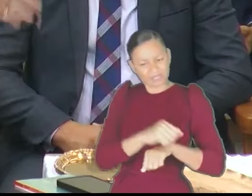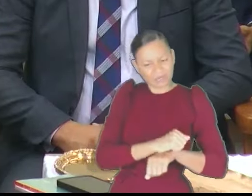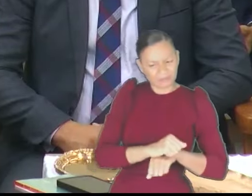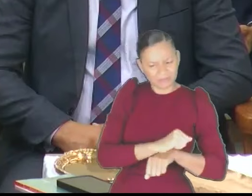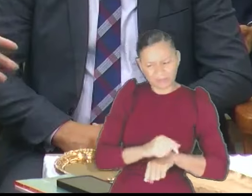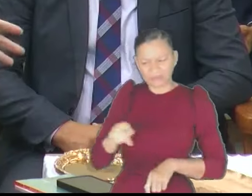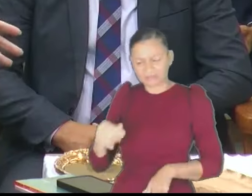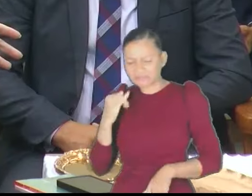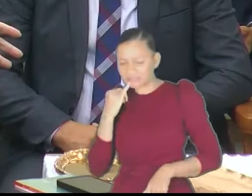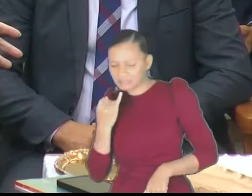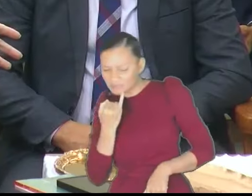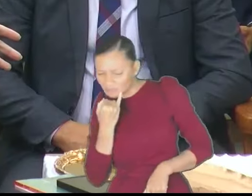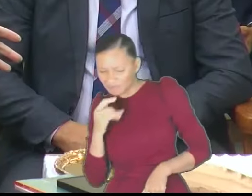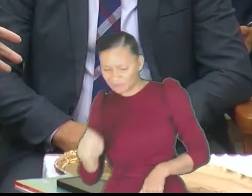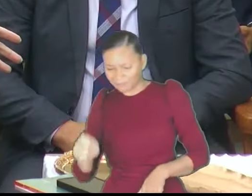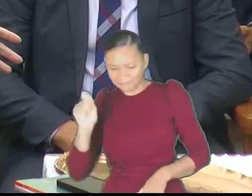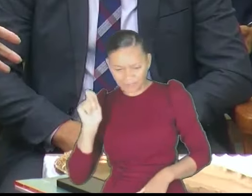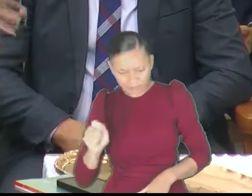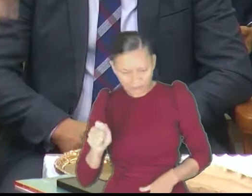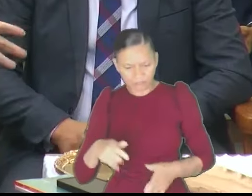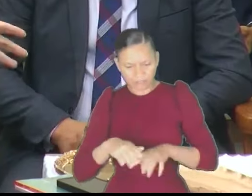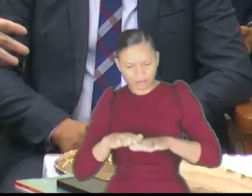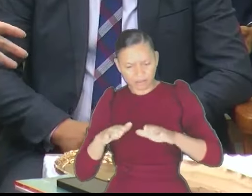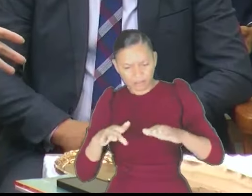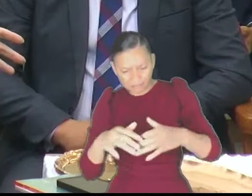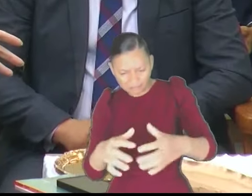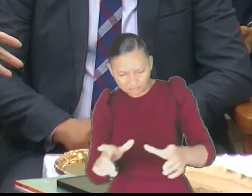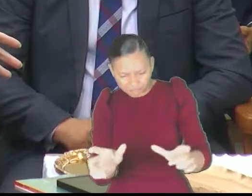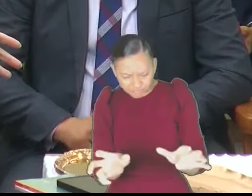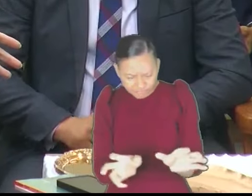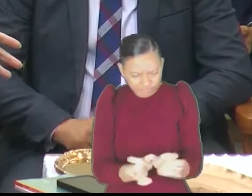está lá, o altar está lá, o fogo está lá.